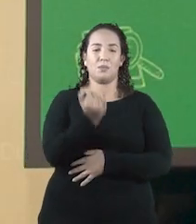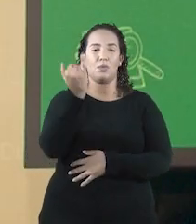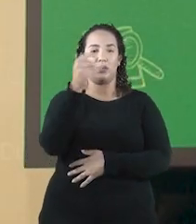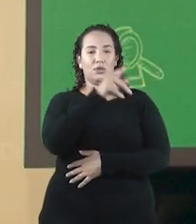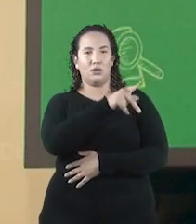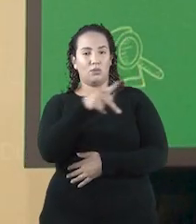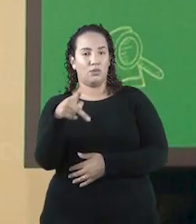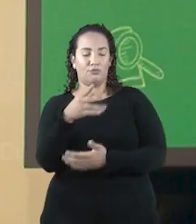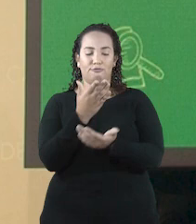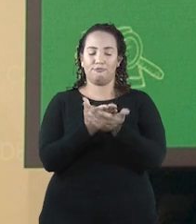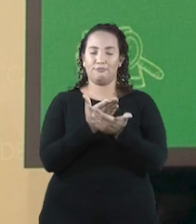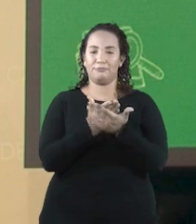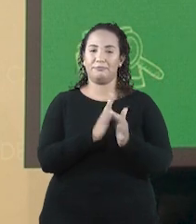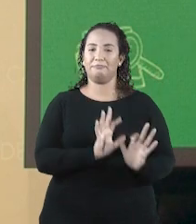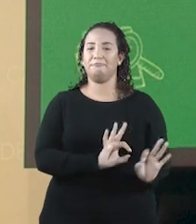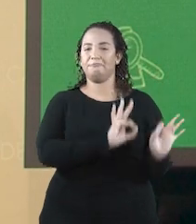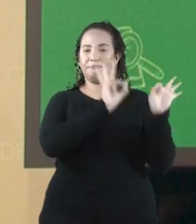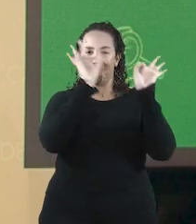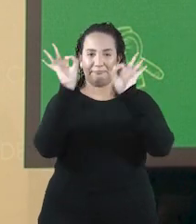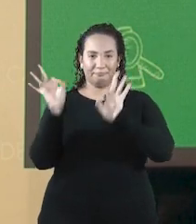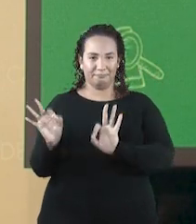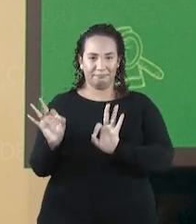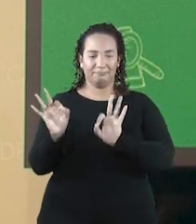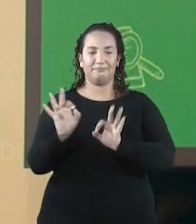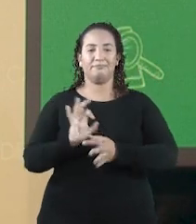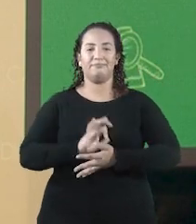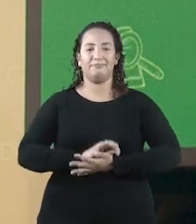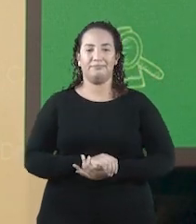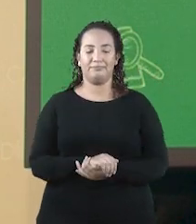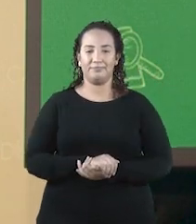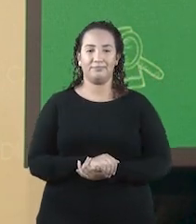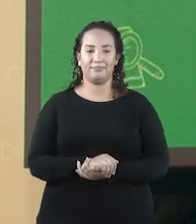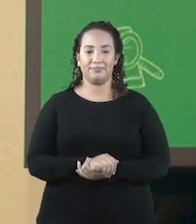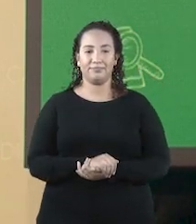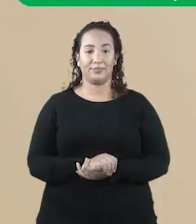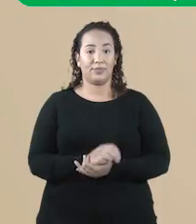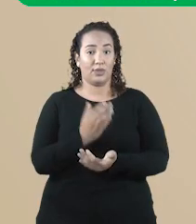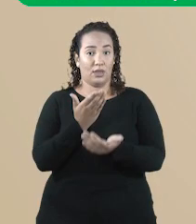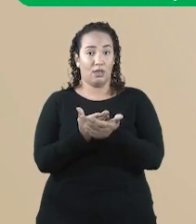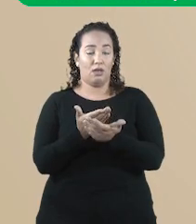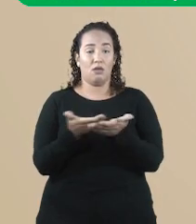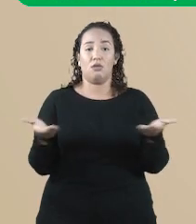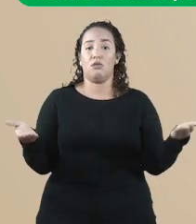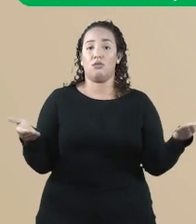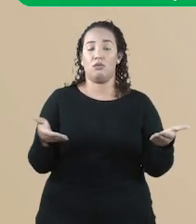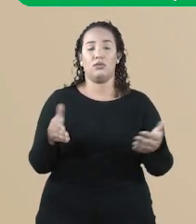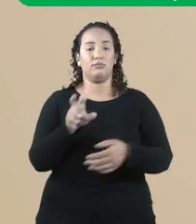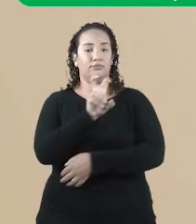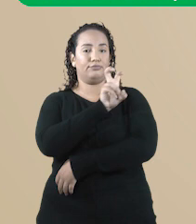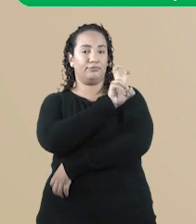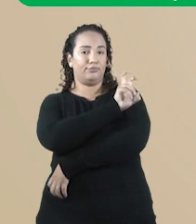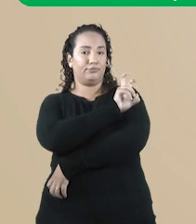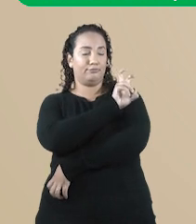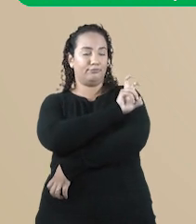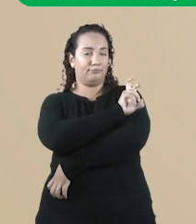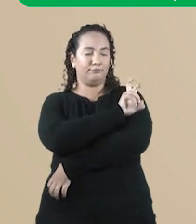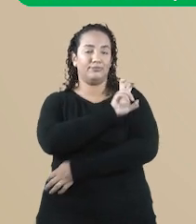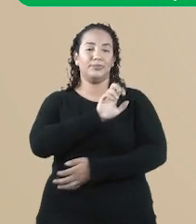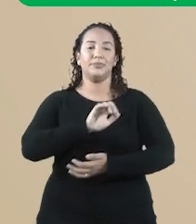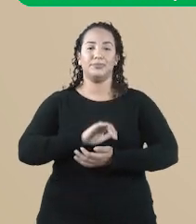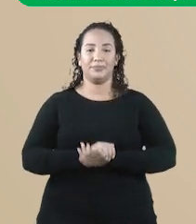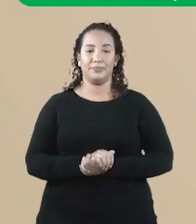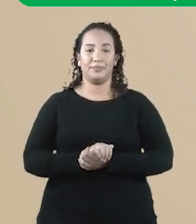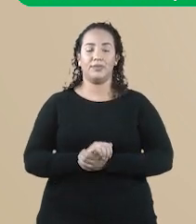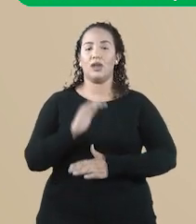algumas informações aos professores e às professoras que estão acompanhando a nossa aula. Essa aula é do 5º ano do Ensino